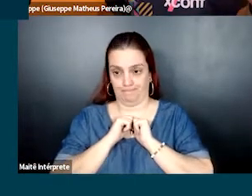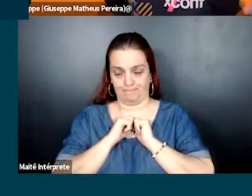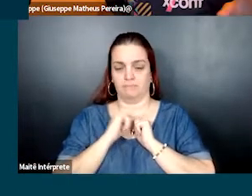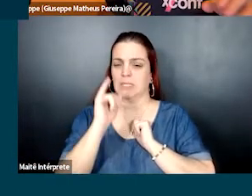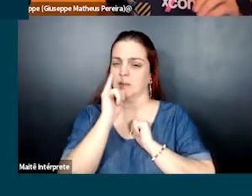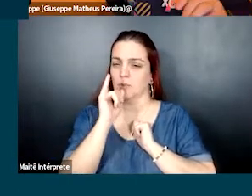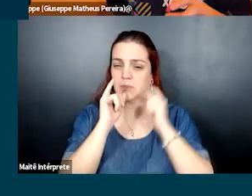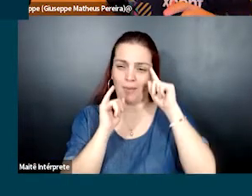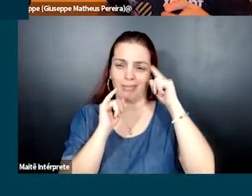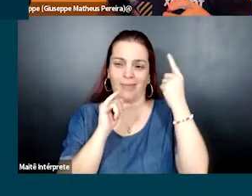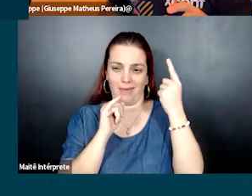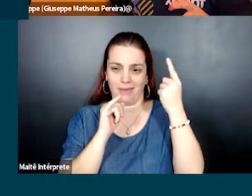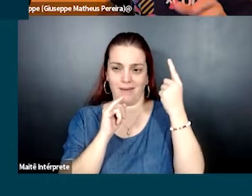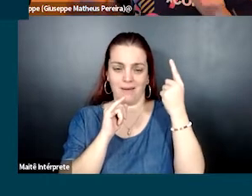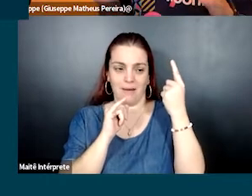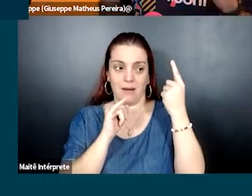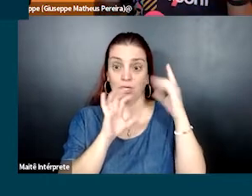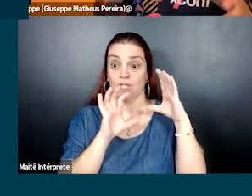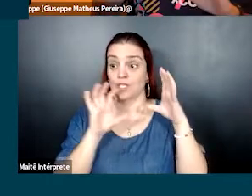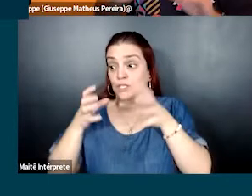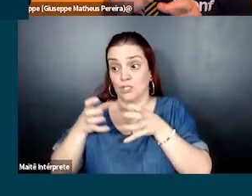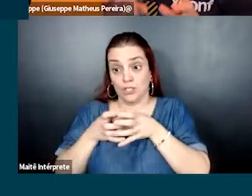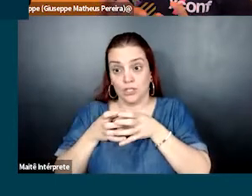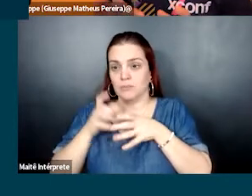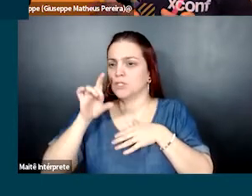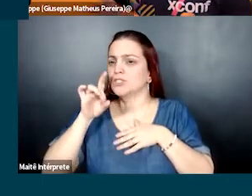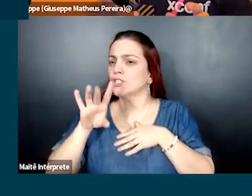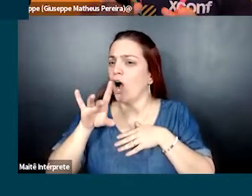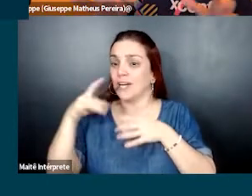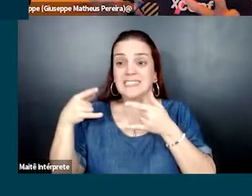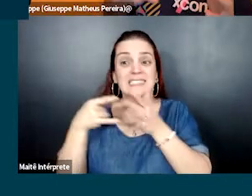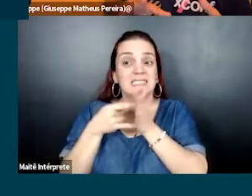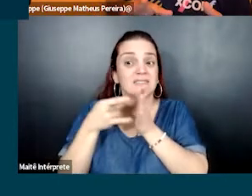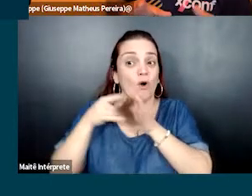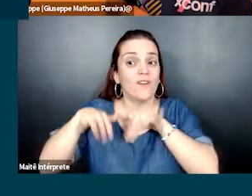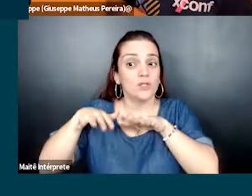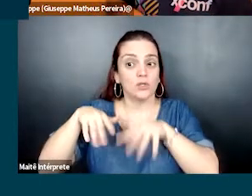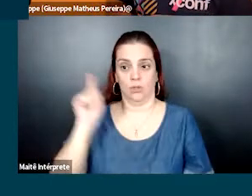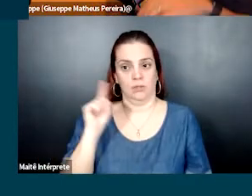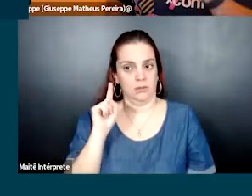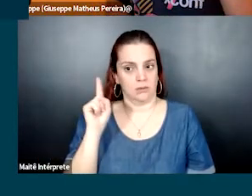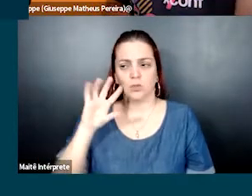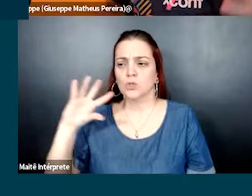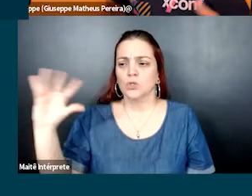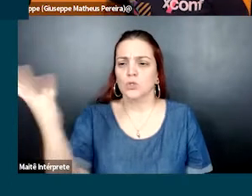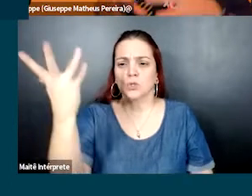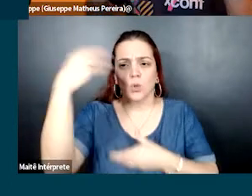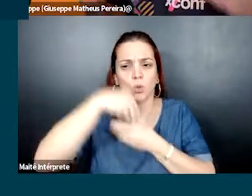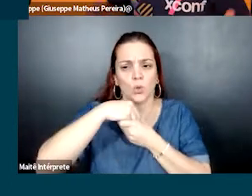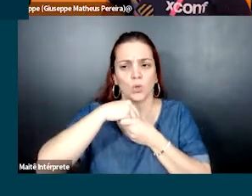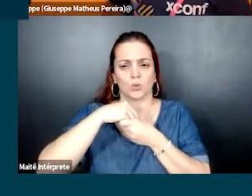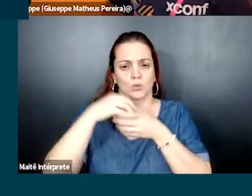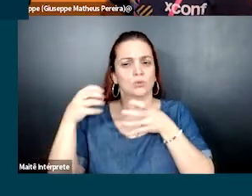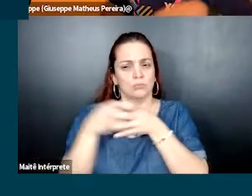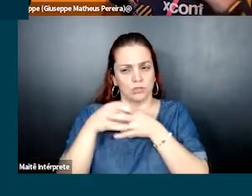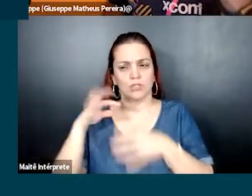gente tiver uma feature, uma ideia, o time, não só os desenvolvedores, tá, gente? O time, colocando todo mundo,